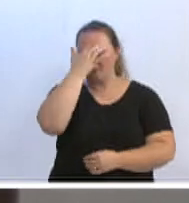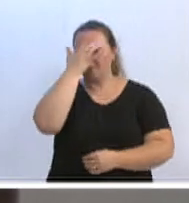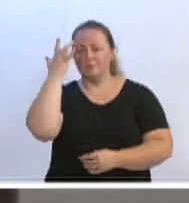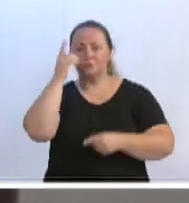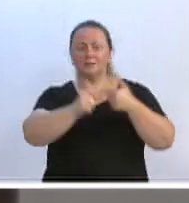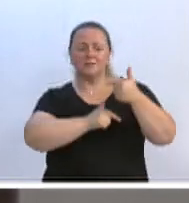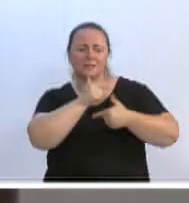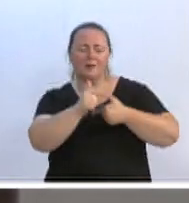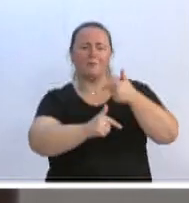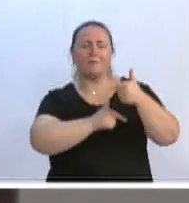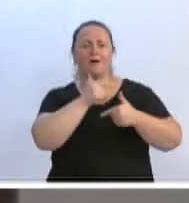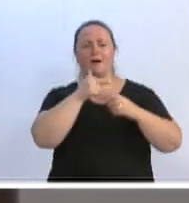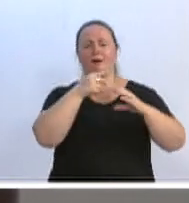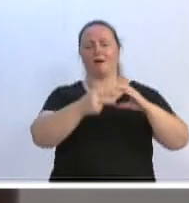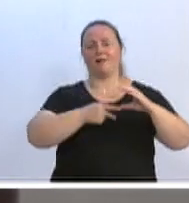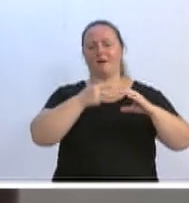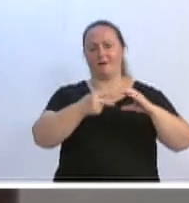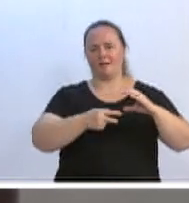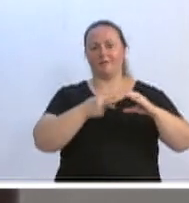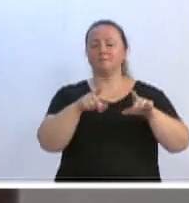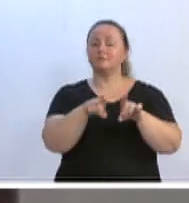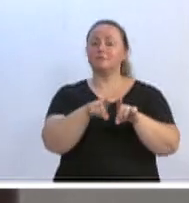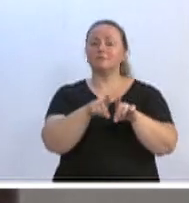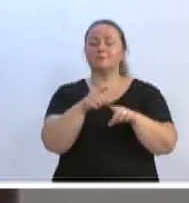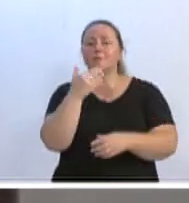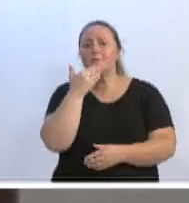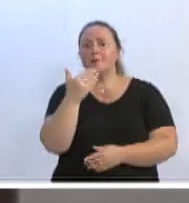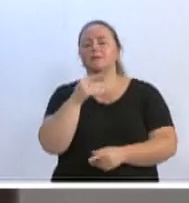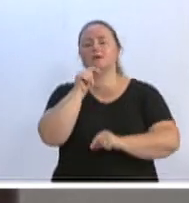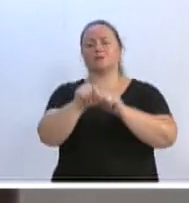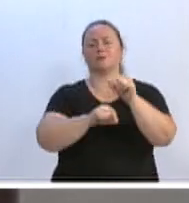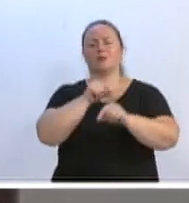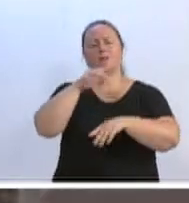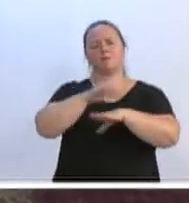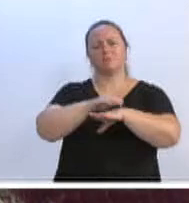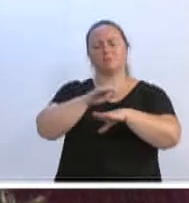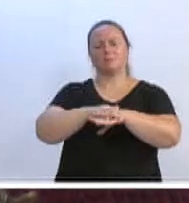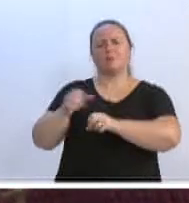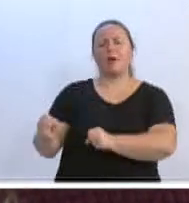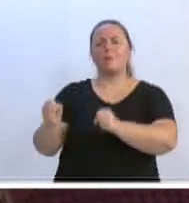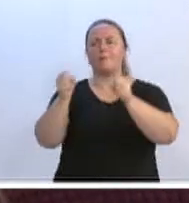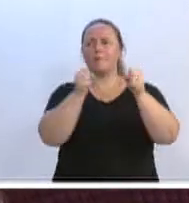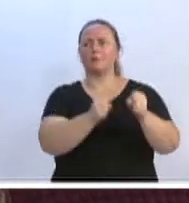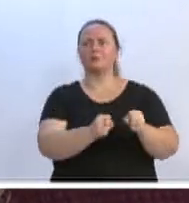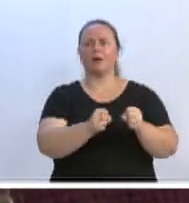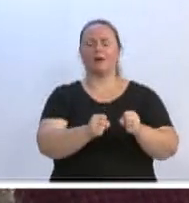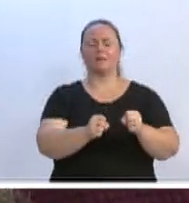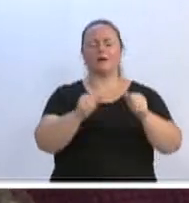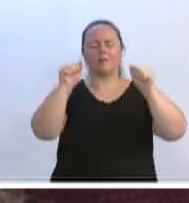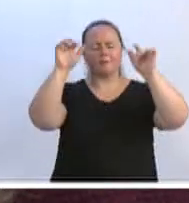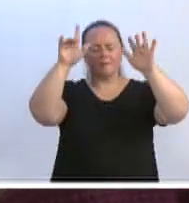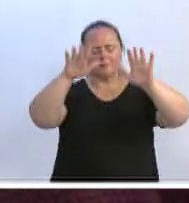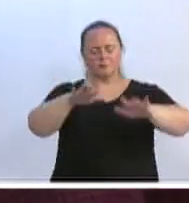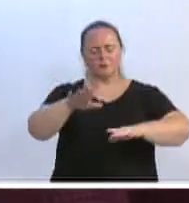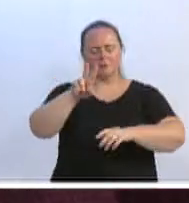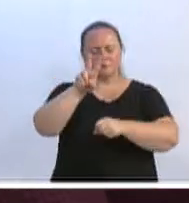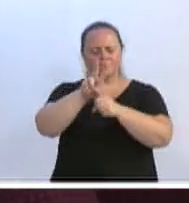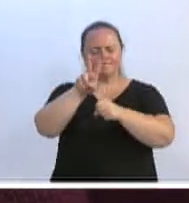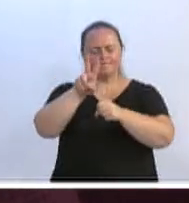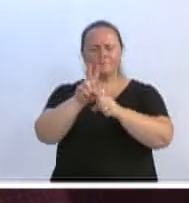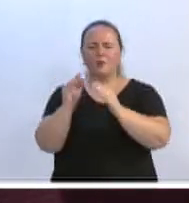casa, Senhor, pedindo, Senhor, que a tua mão de poder esteja estendida sobre os seus